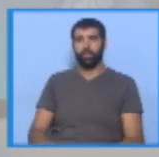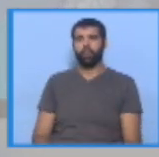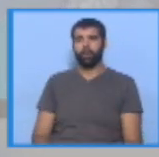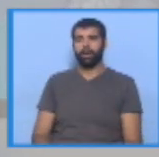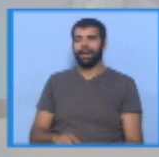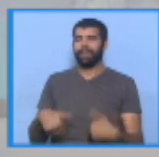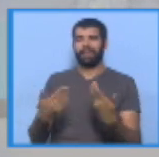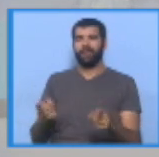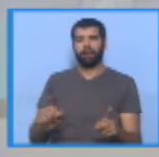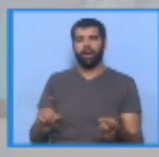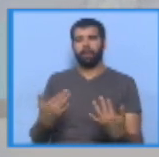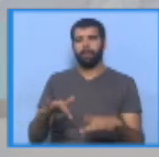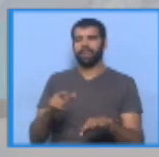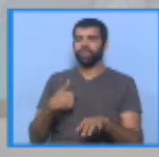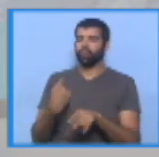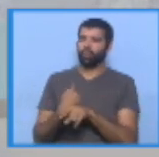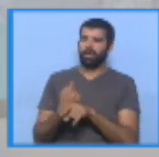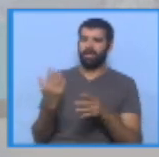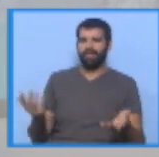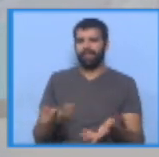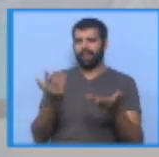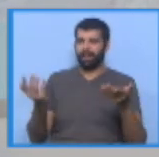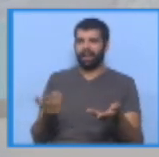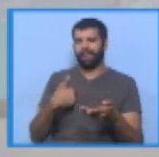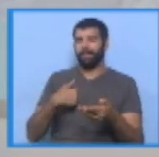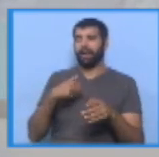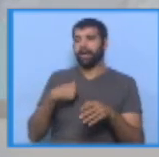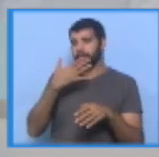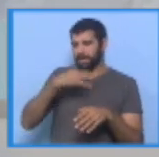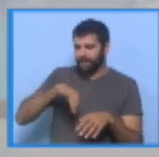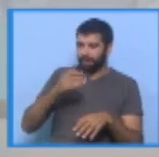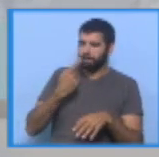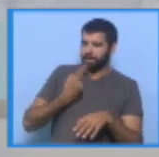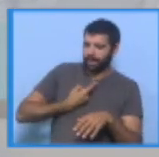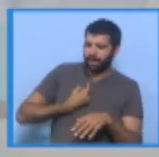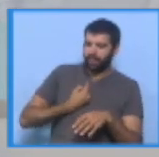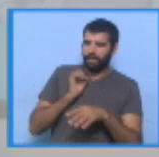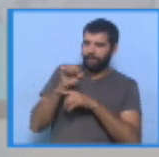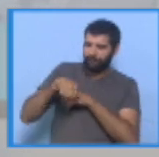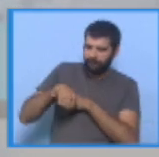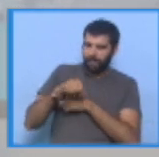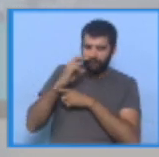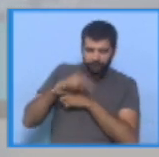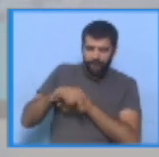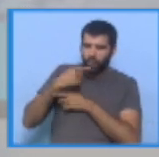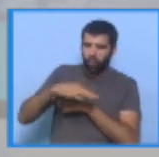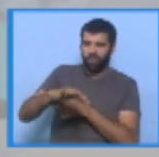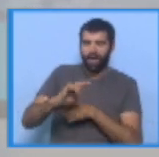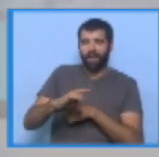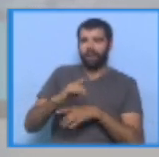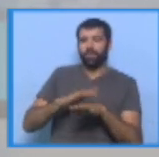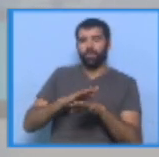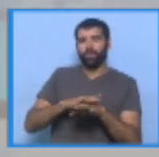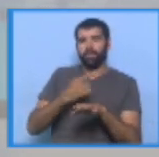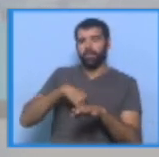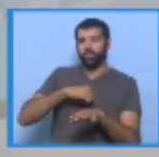da doação, mas no sentido da superficialidade. E a humildade faz-nos ir ao chão, porque a humildade também tem a ver com humus. E nunca